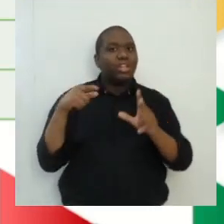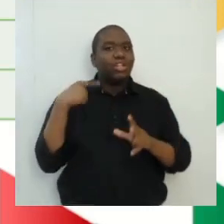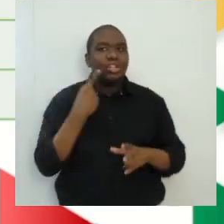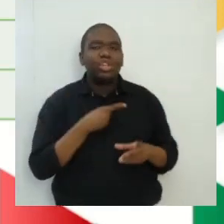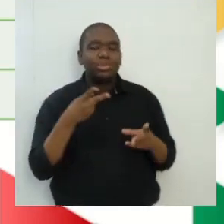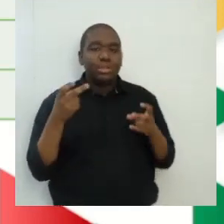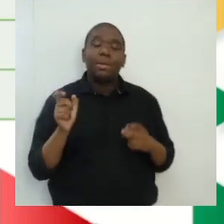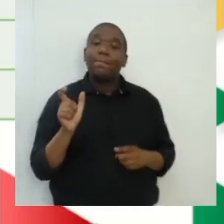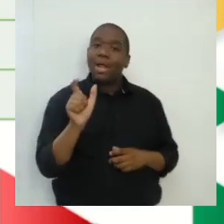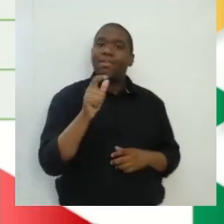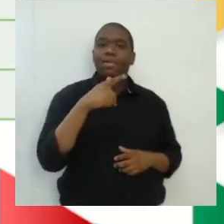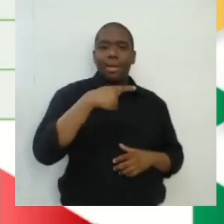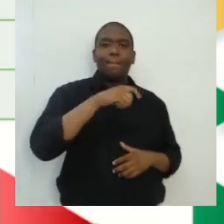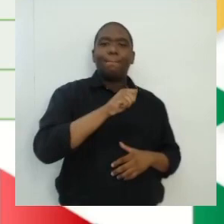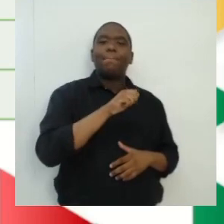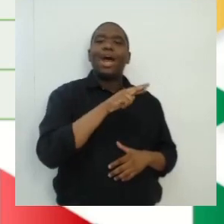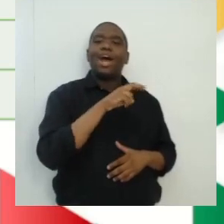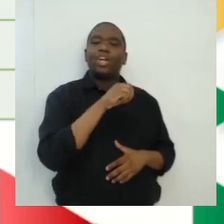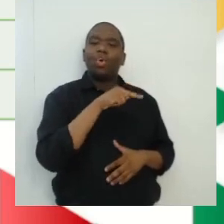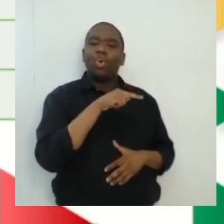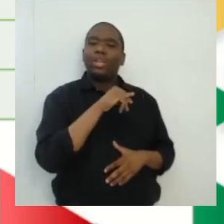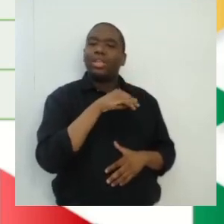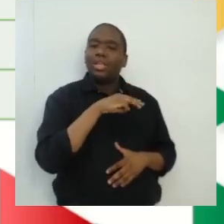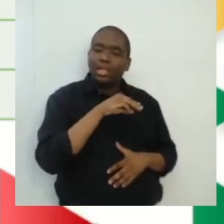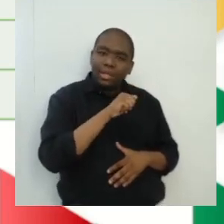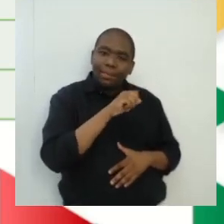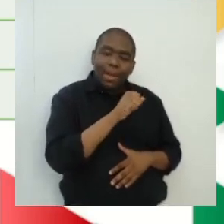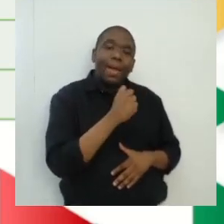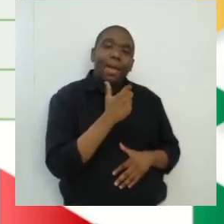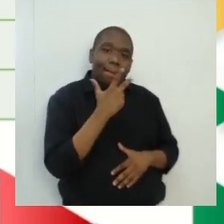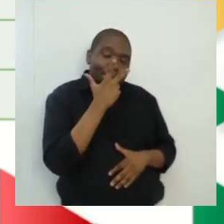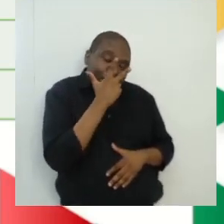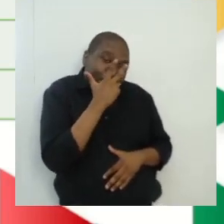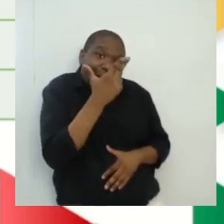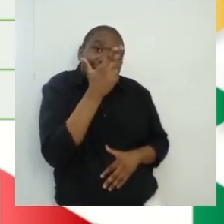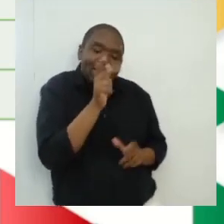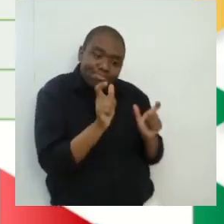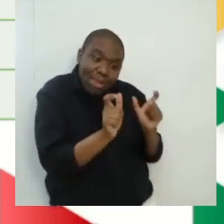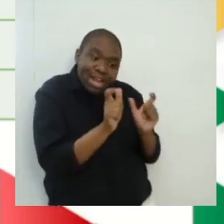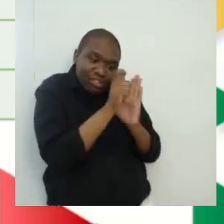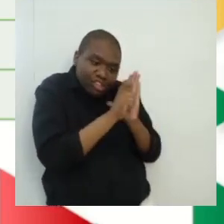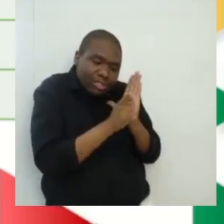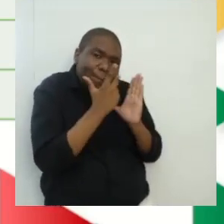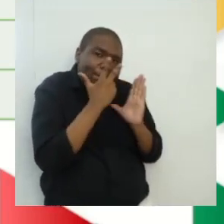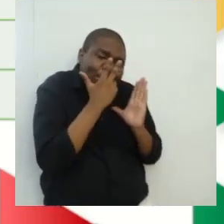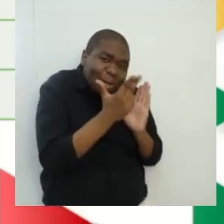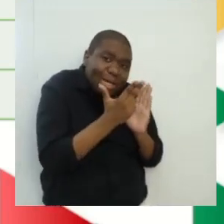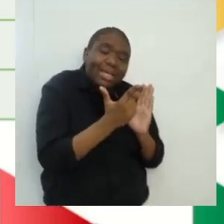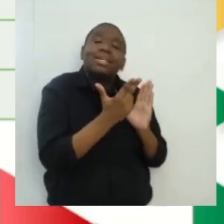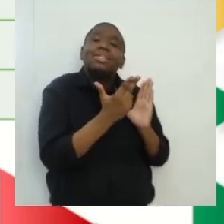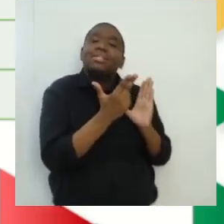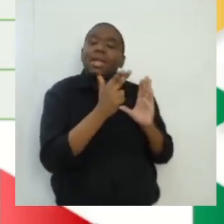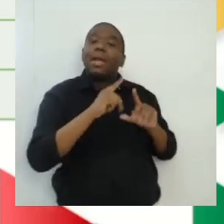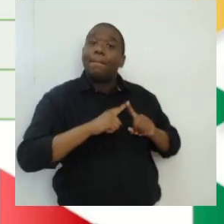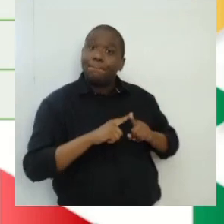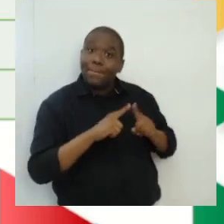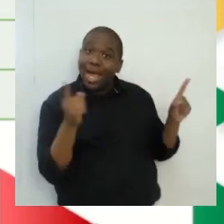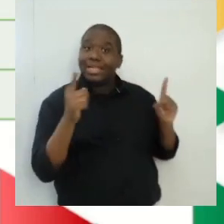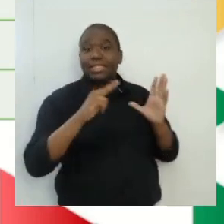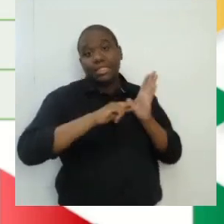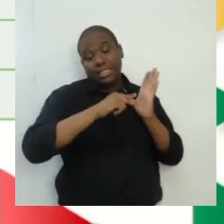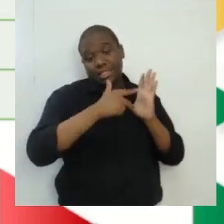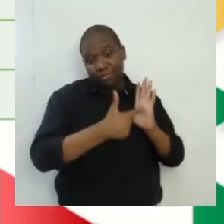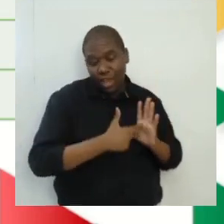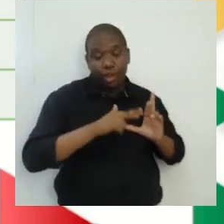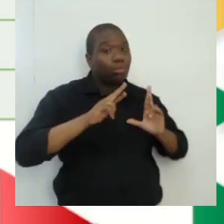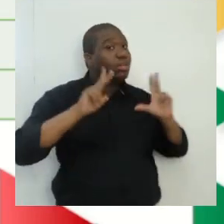palavras parônimas, quando as palavras são parecidas na grafia ou na pronúncia, mas o significado é